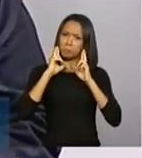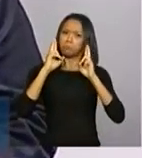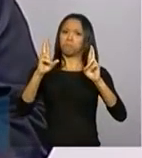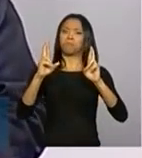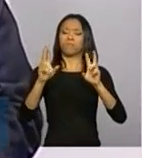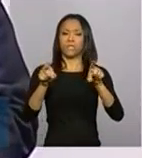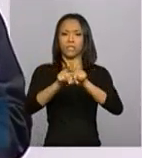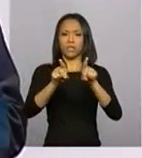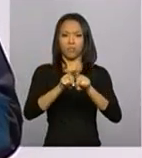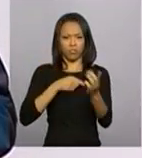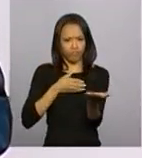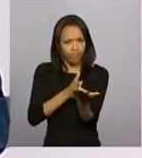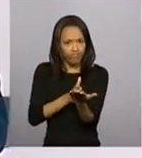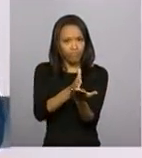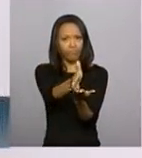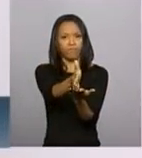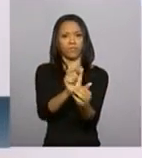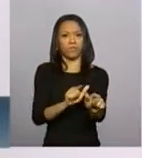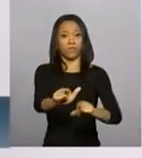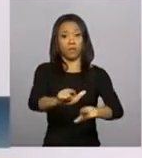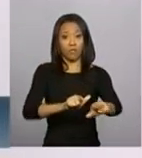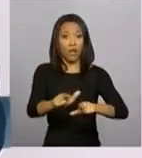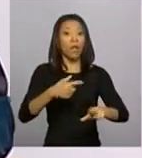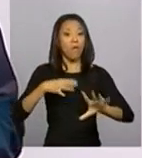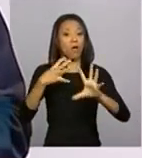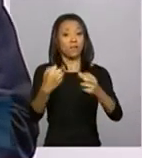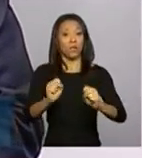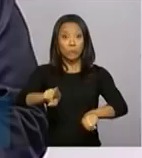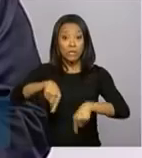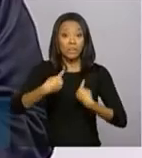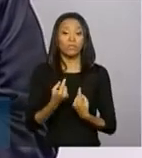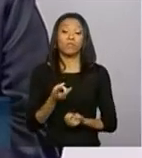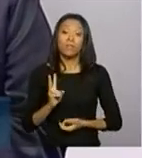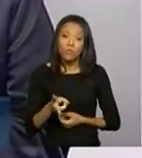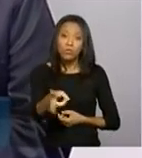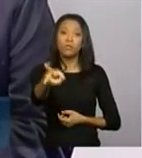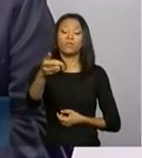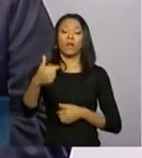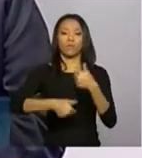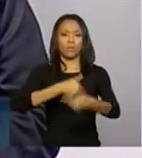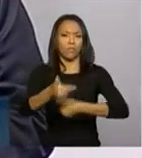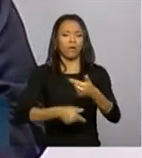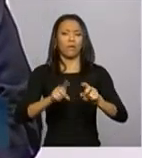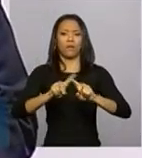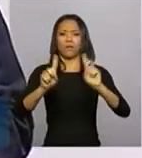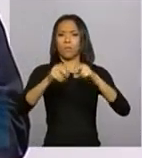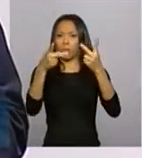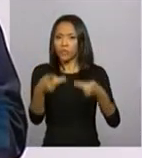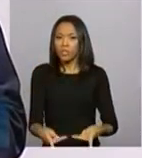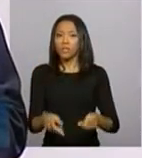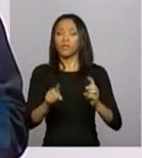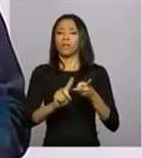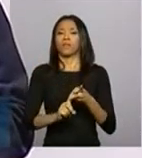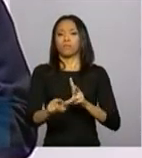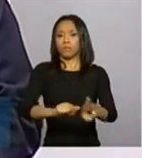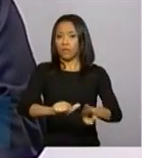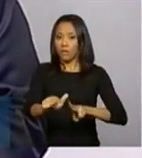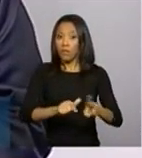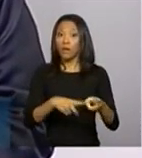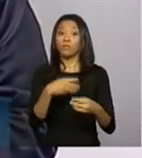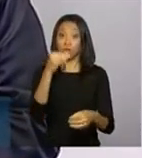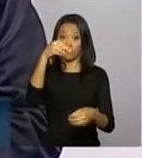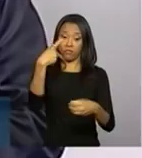determinação que assumimos o desafio de dar continuidade às obras, projetos e iniciativas do Ministério